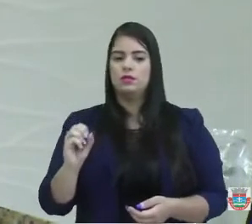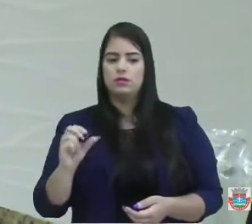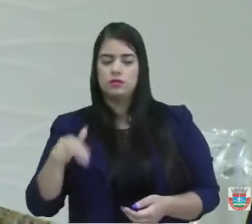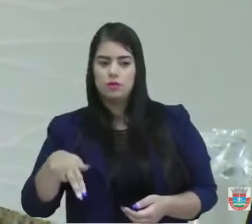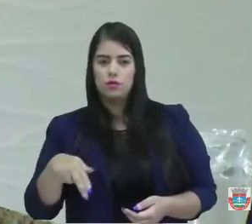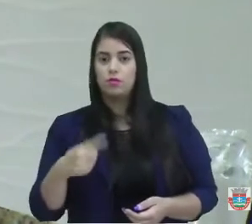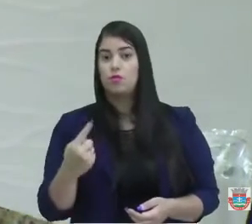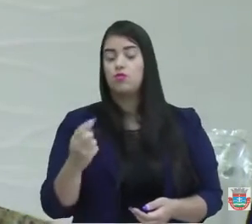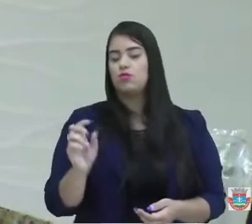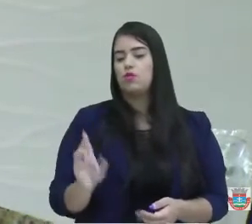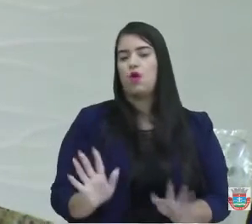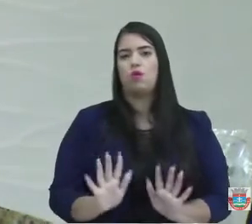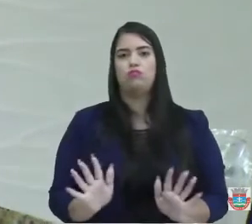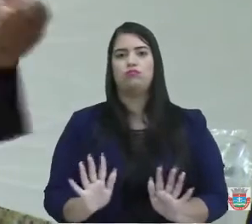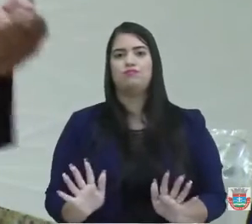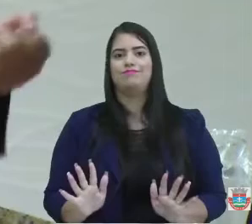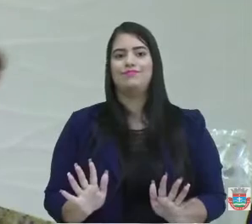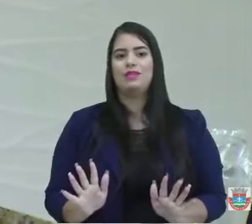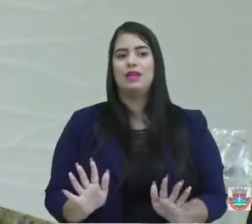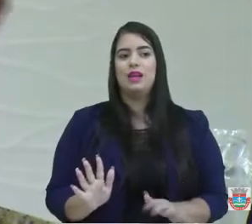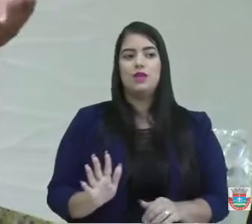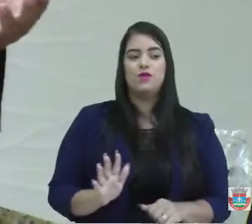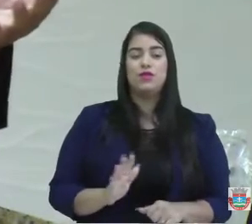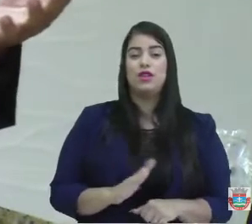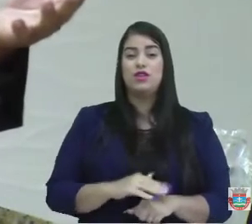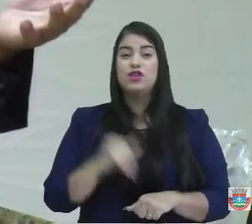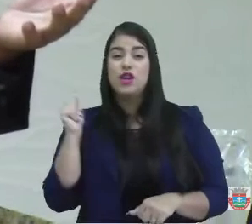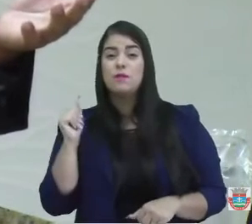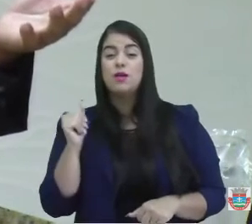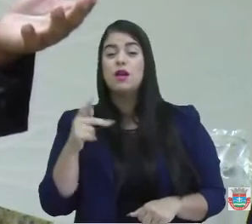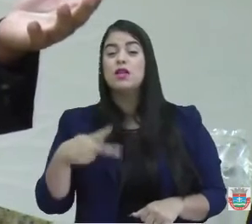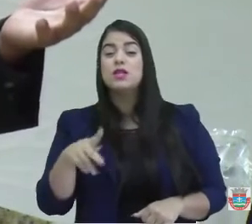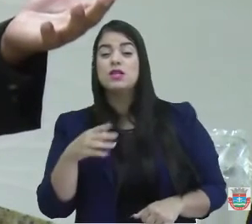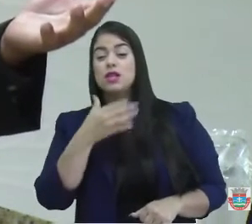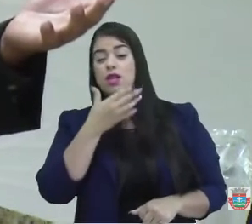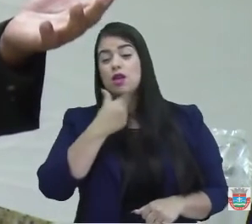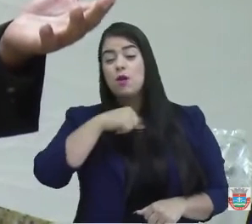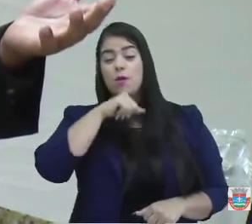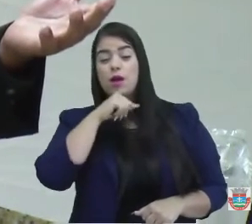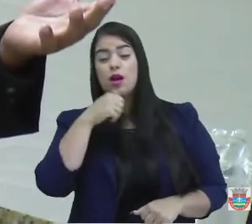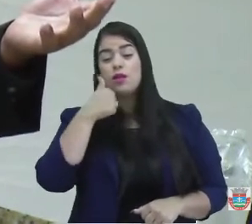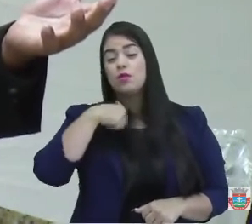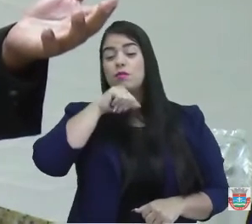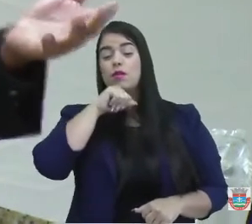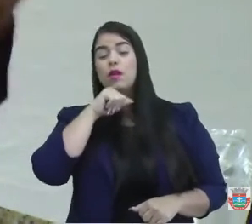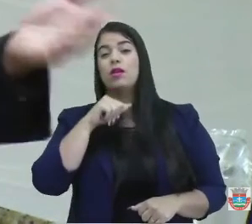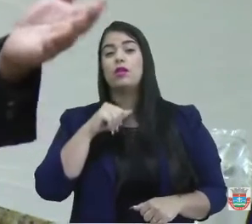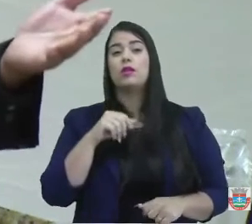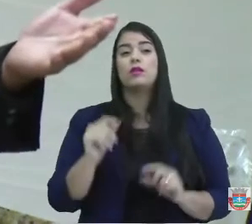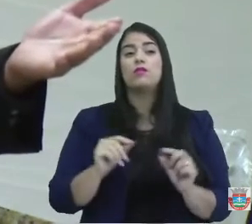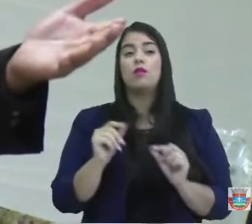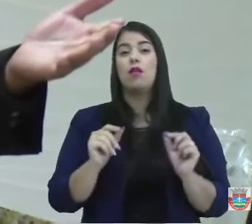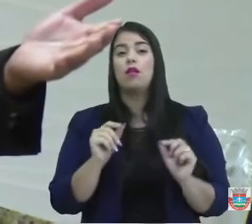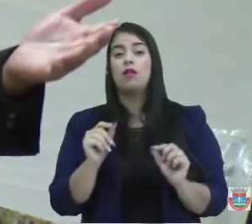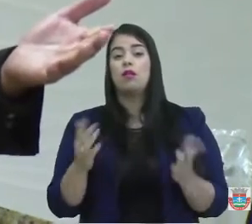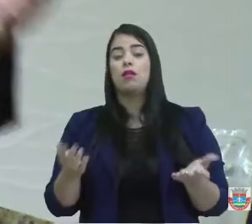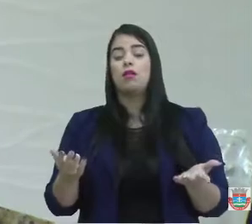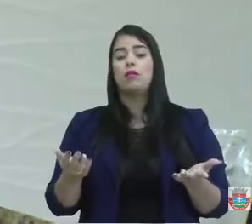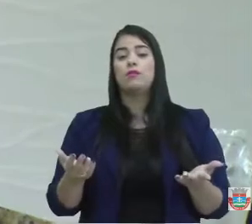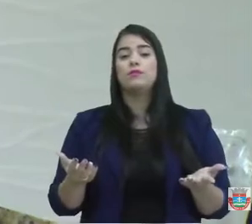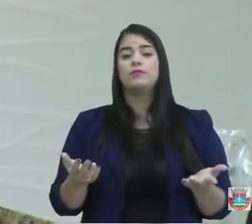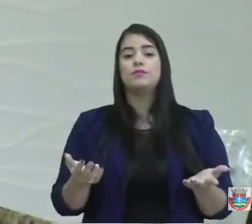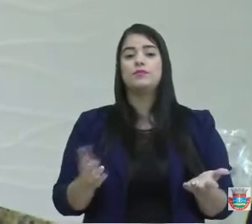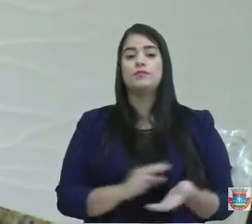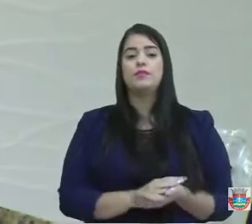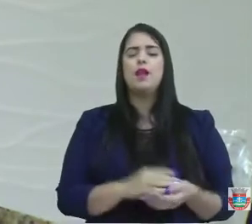chamar seu pai, que não é pai seu de pai, você está desmoralizando sua mãe e seu pai. Honre o seu pai